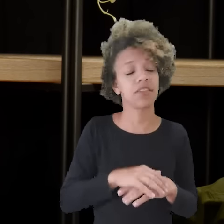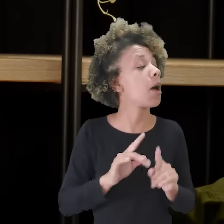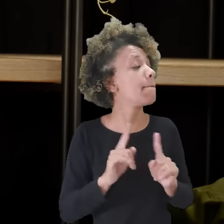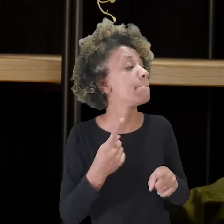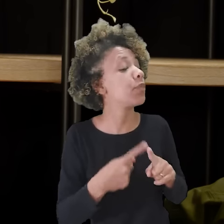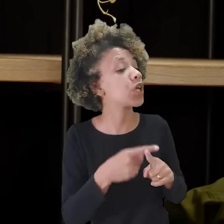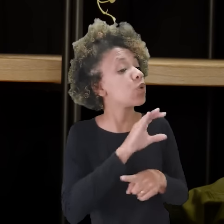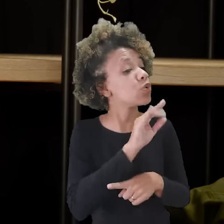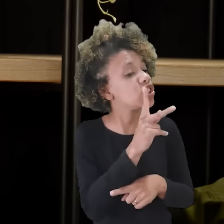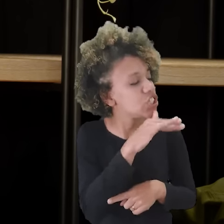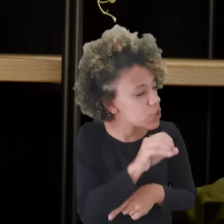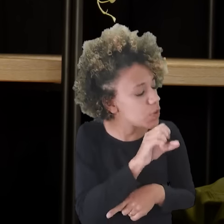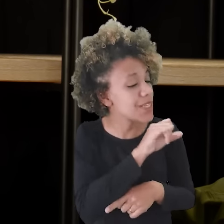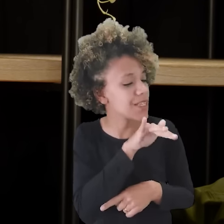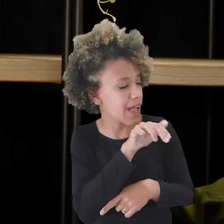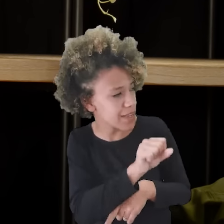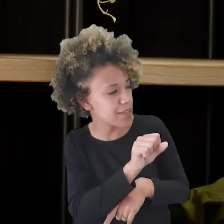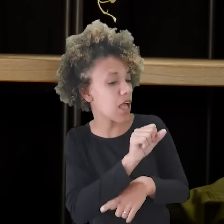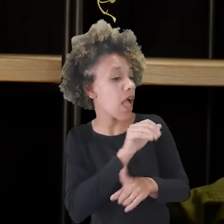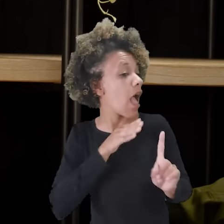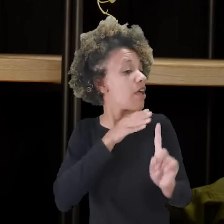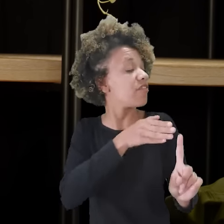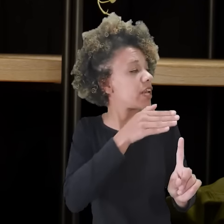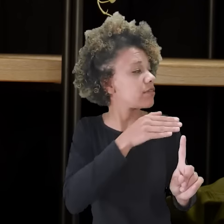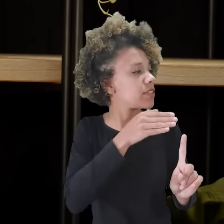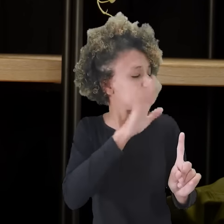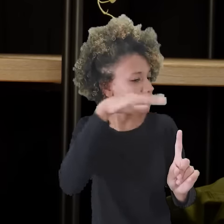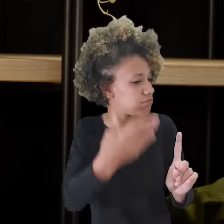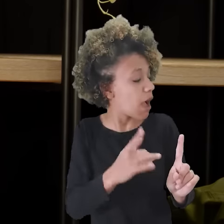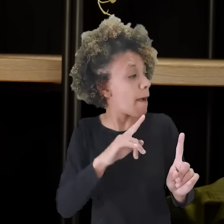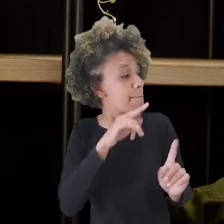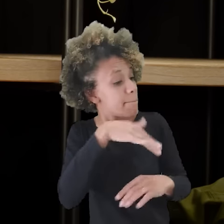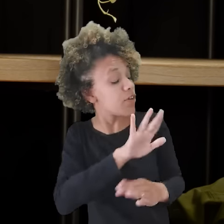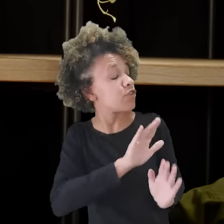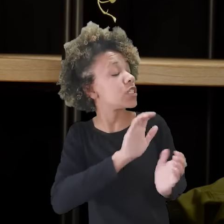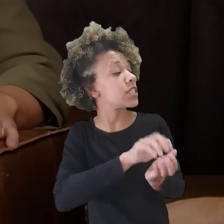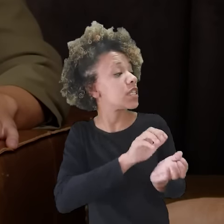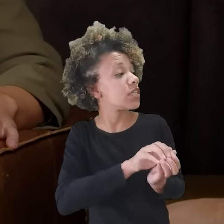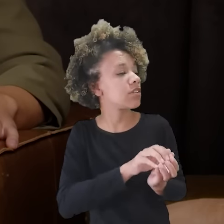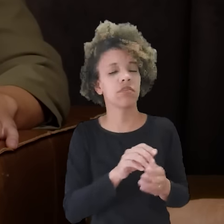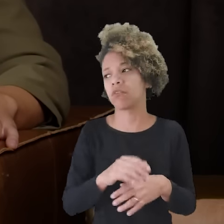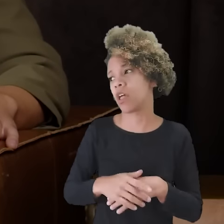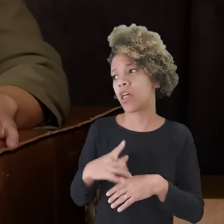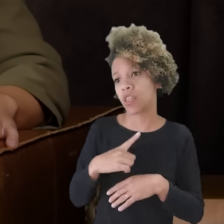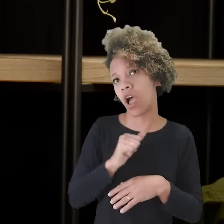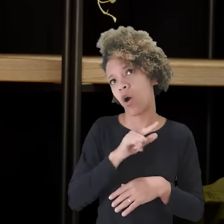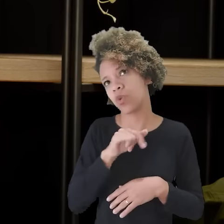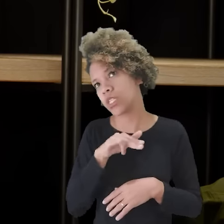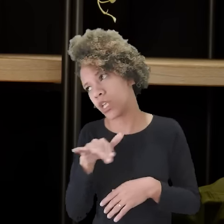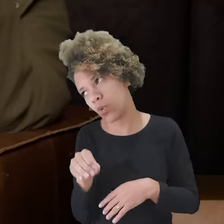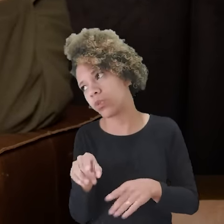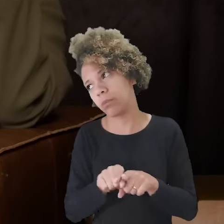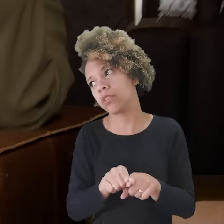se ele é considerado um fenômeno para vocês e para galera quem não conhece muito assim a gente é o seu também